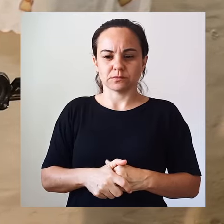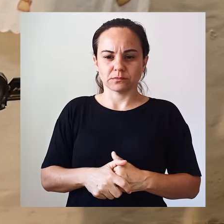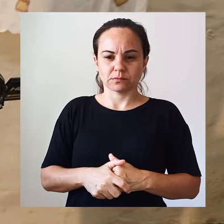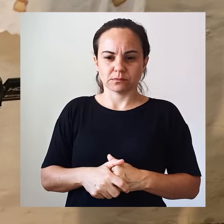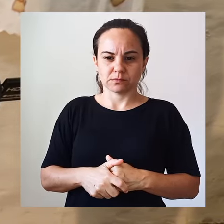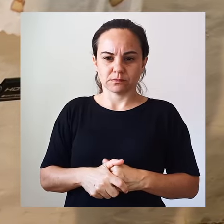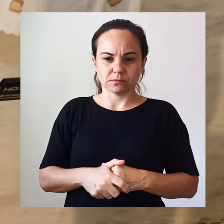Ó, atenção.